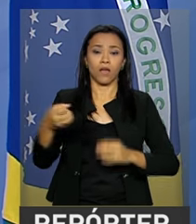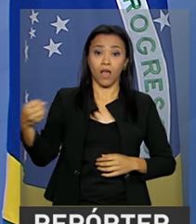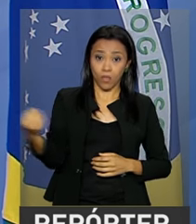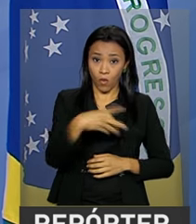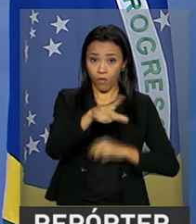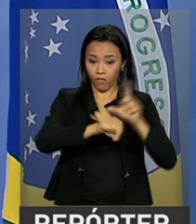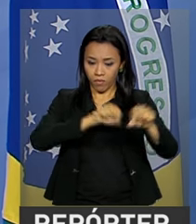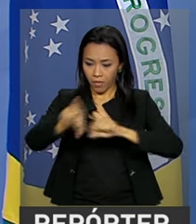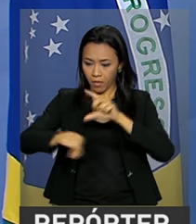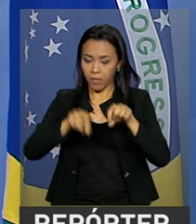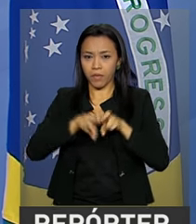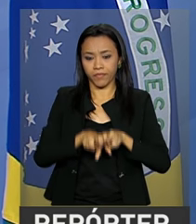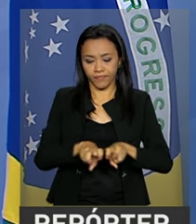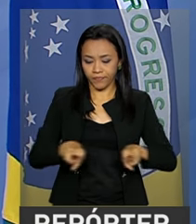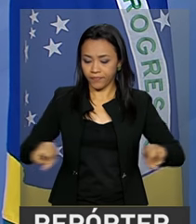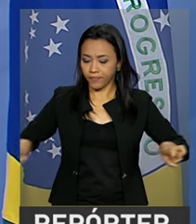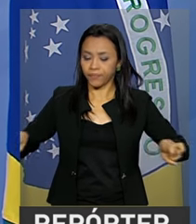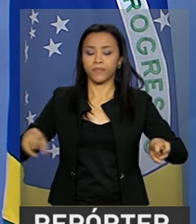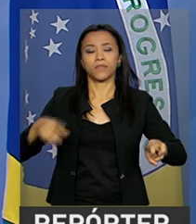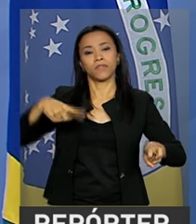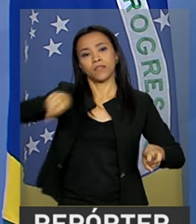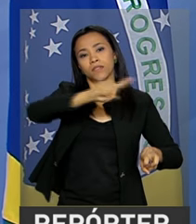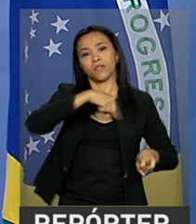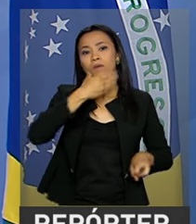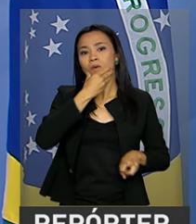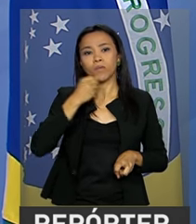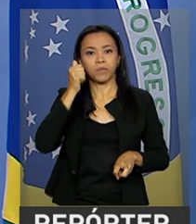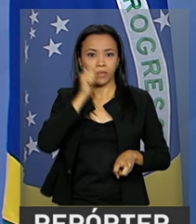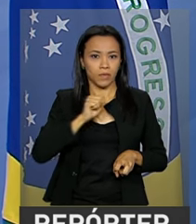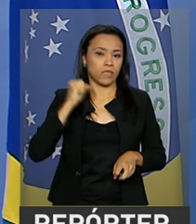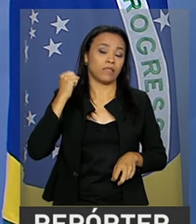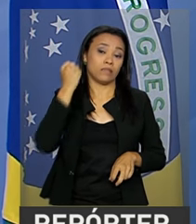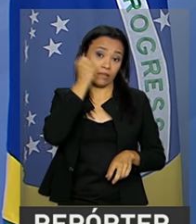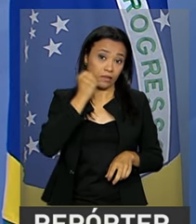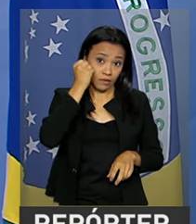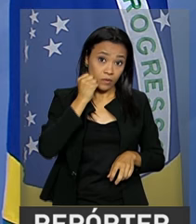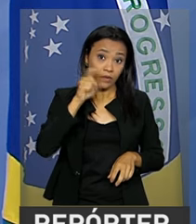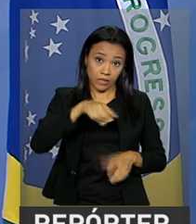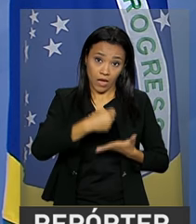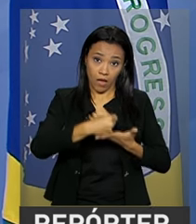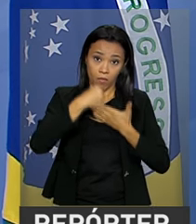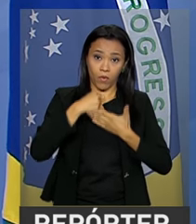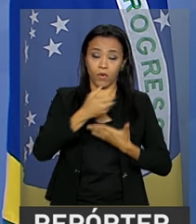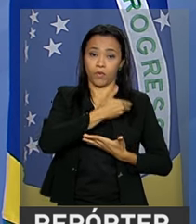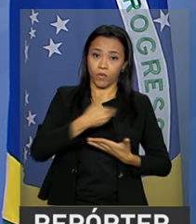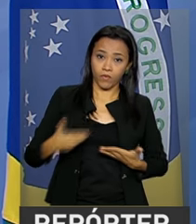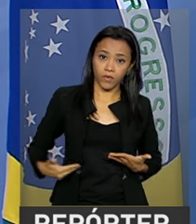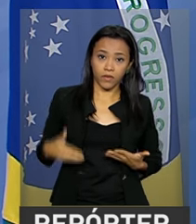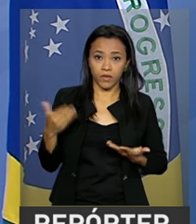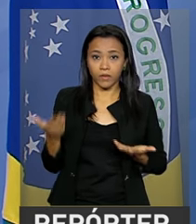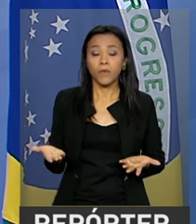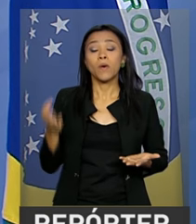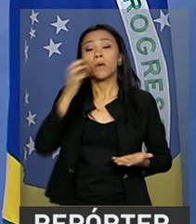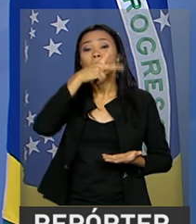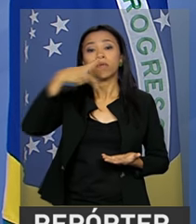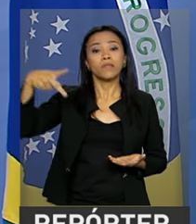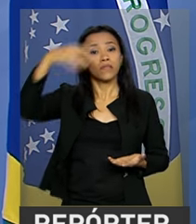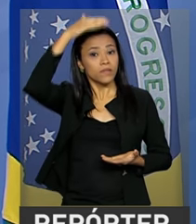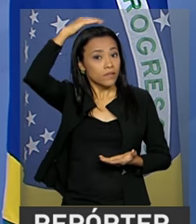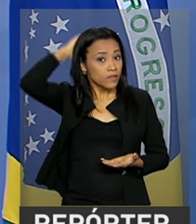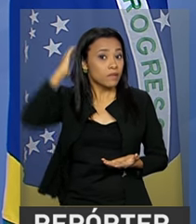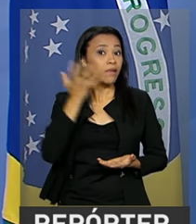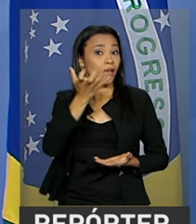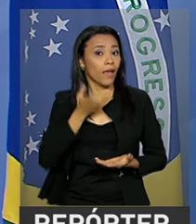recém-eleita e com as senadoras e senadores que integram a base de apoio ao governo, o presidente Michel Temer